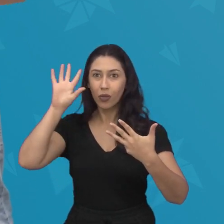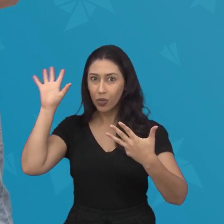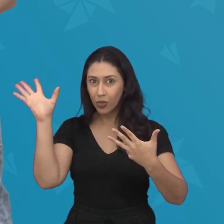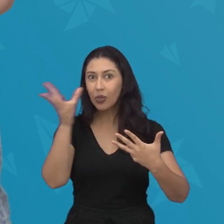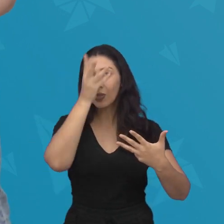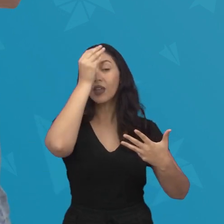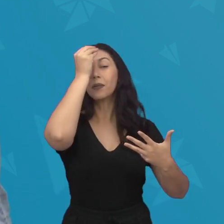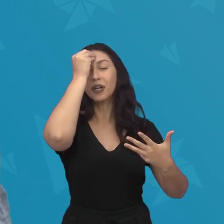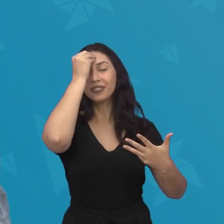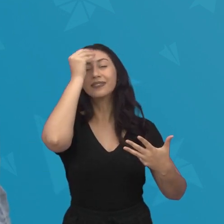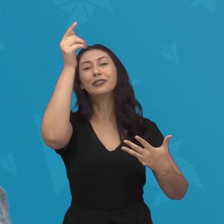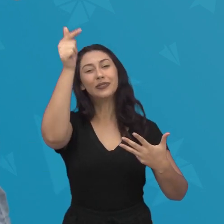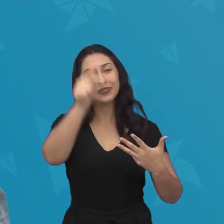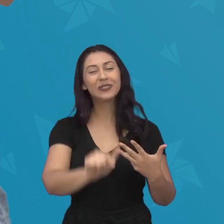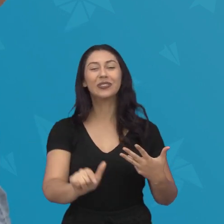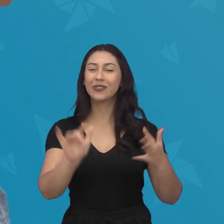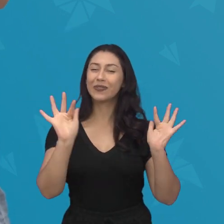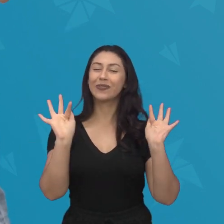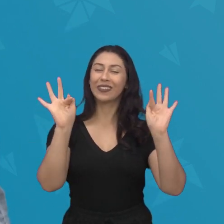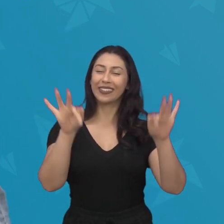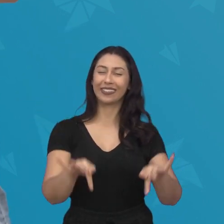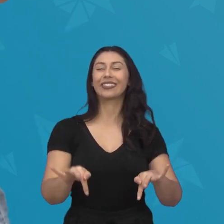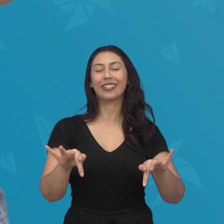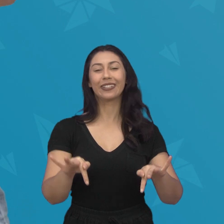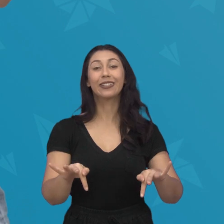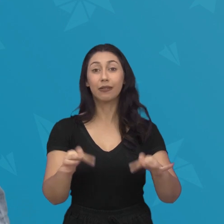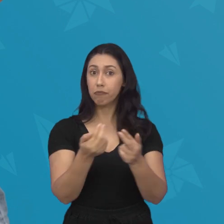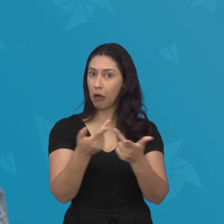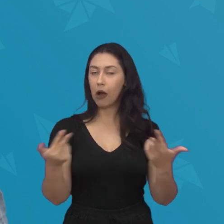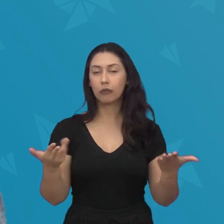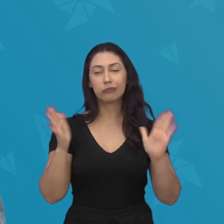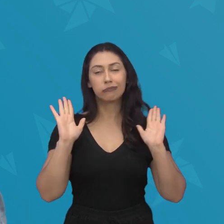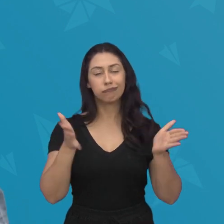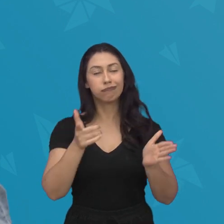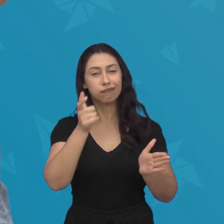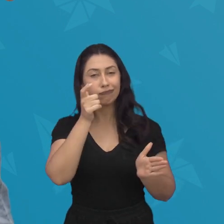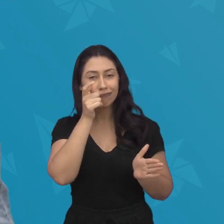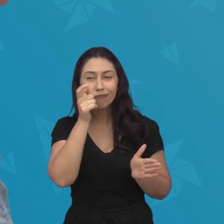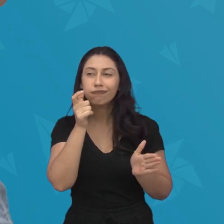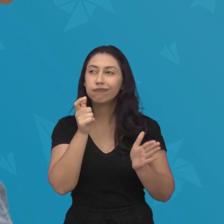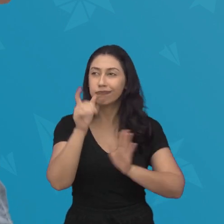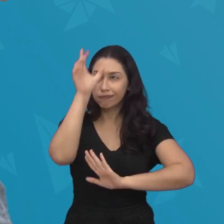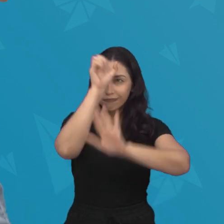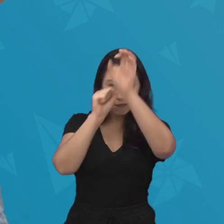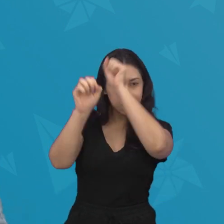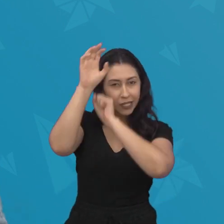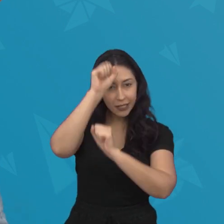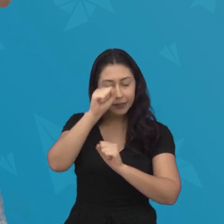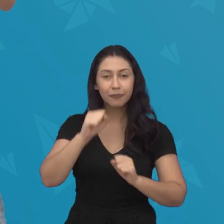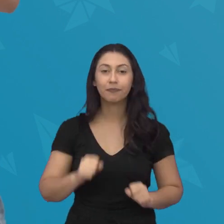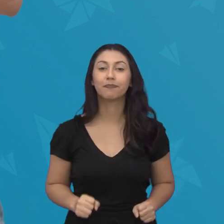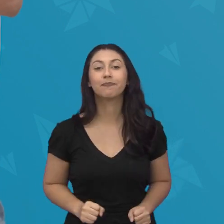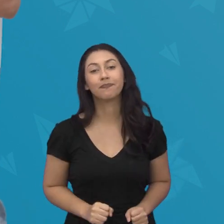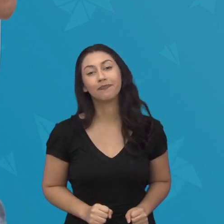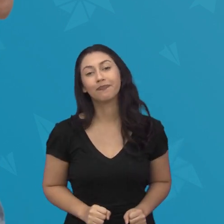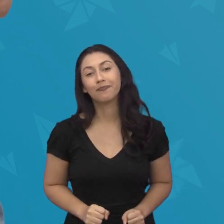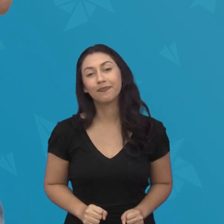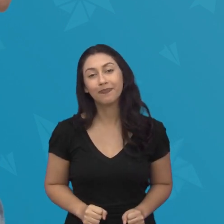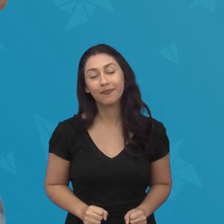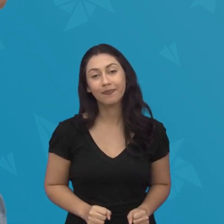ver de novo, para finalizar nossa aula, o que a gente viu desde o começo de estequiometria, finalizando o assunto, tudo bem? Venham